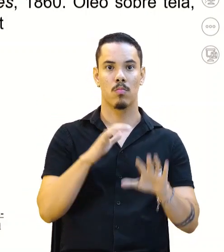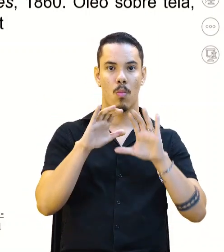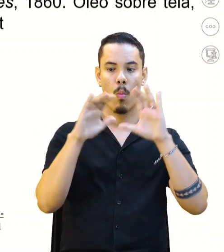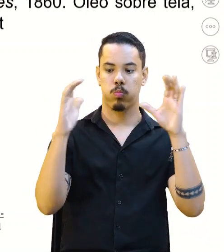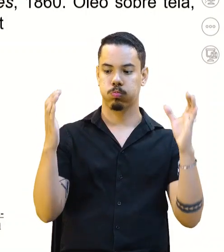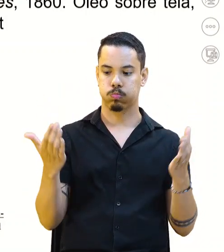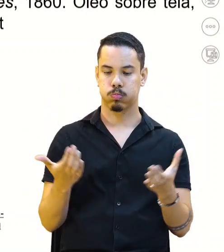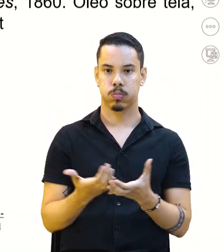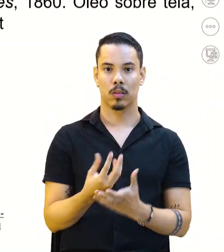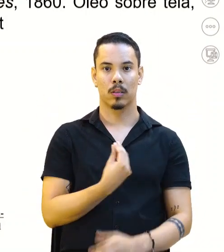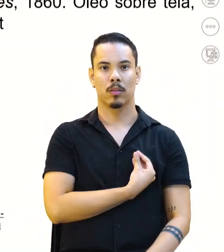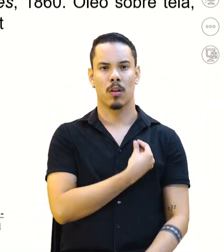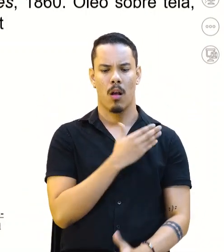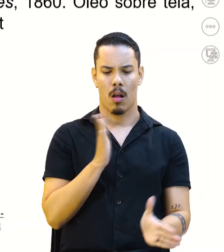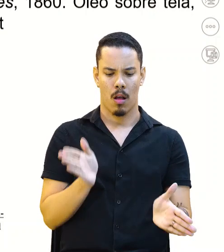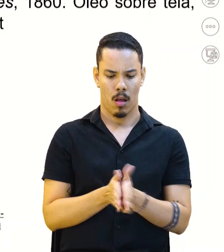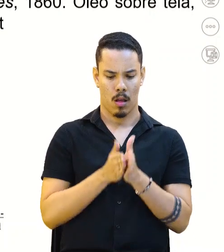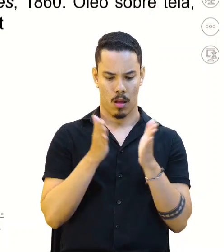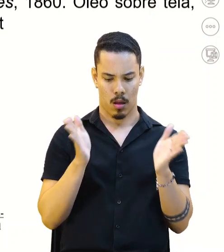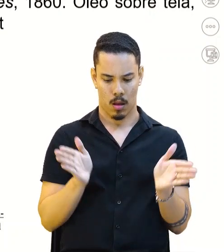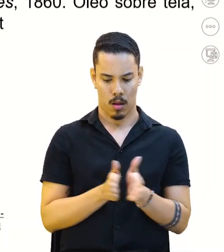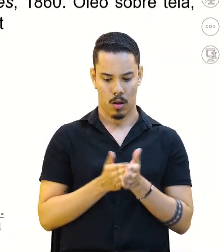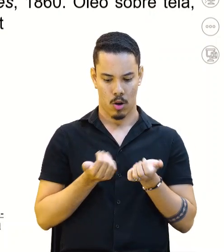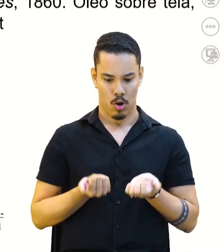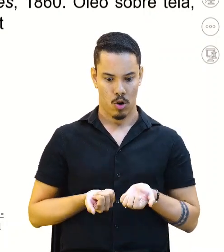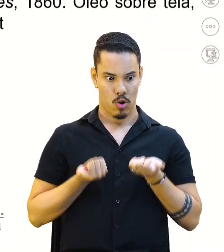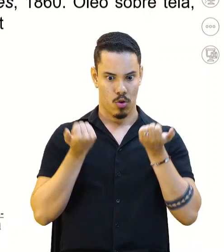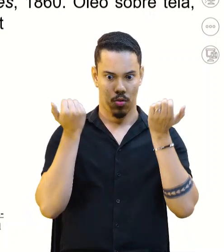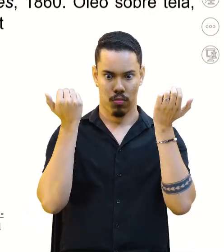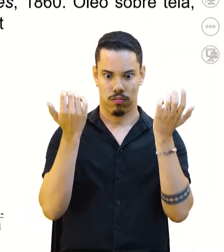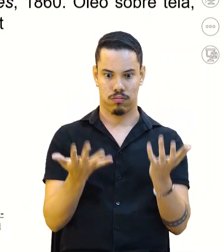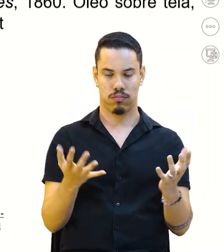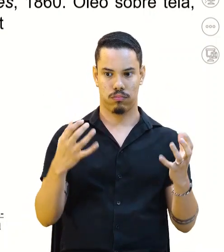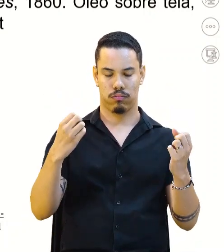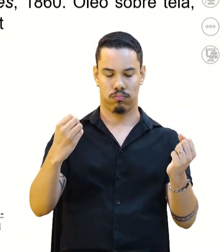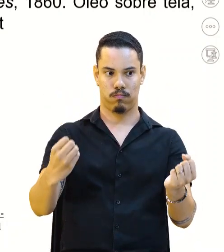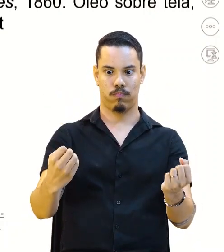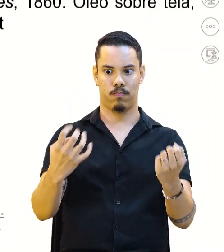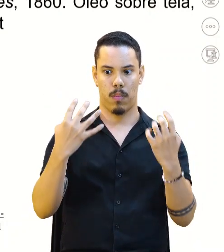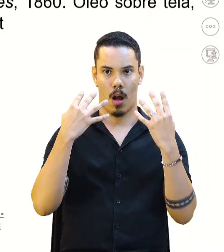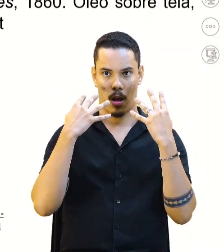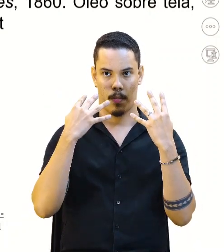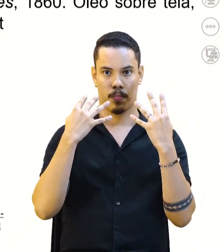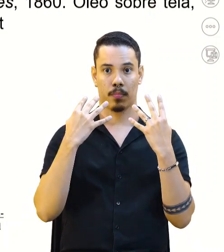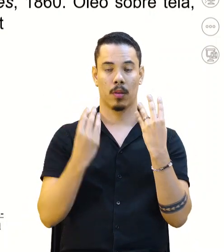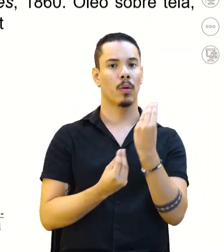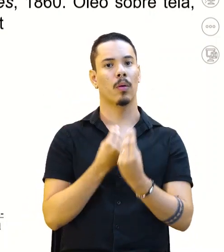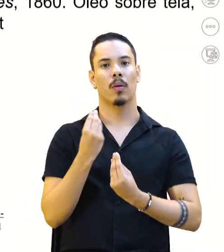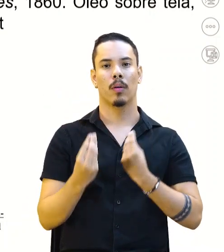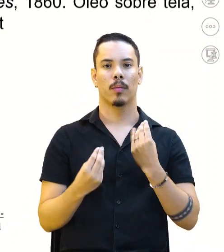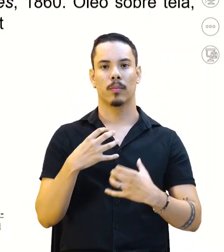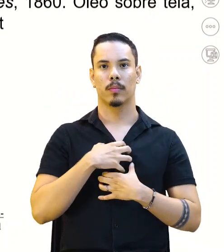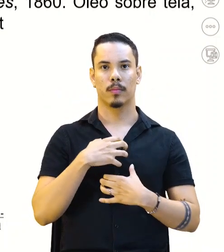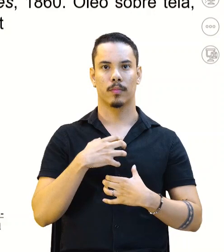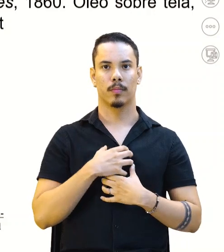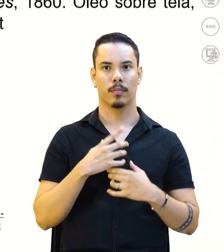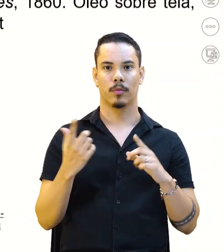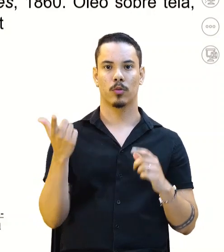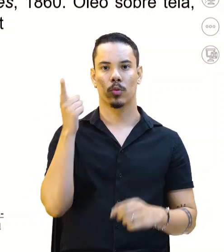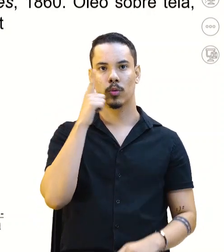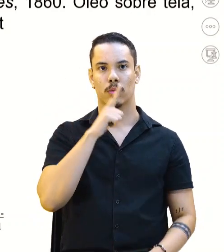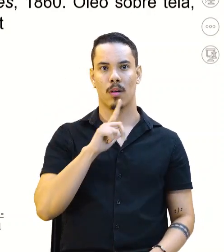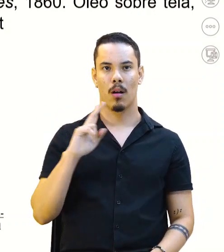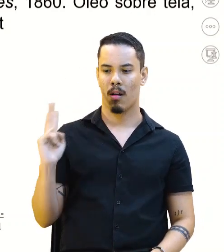da pobreza uma virtude. Os cínicos, né? Uhum. Como forma de se contrapor aos valores